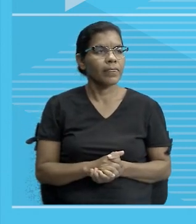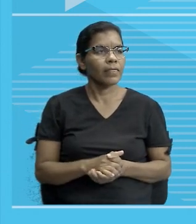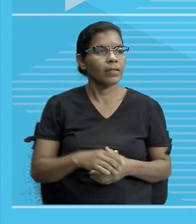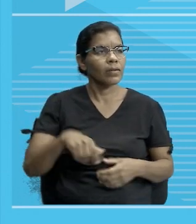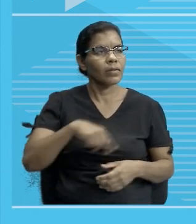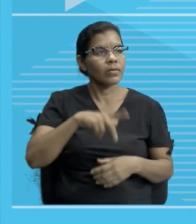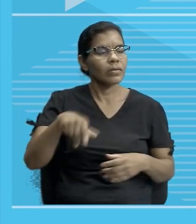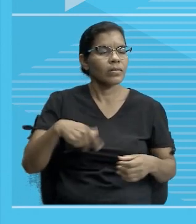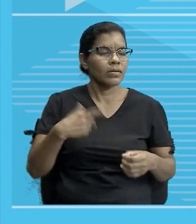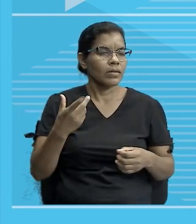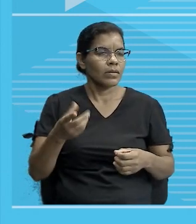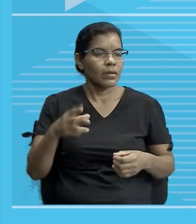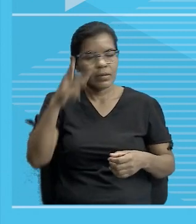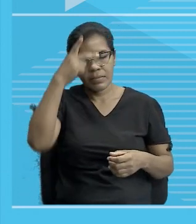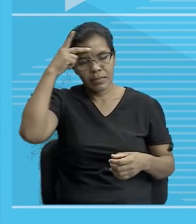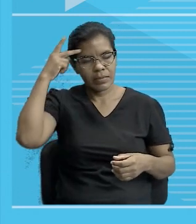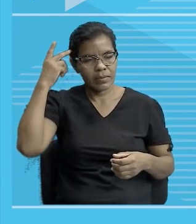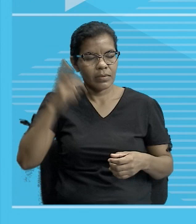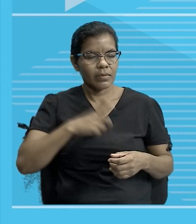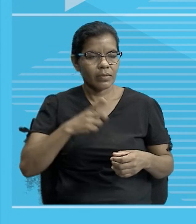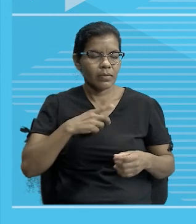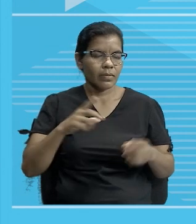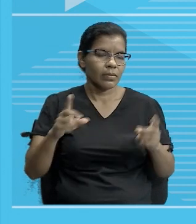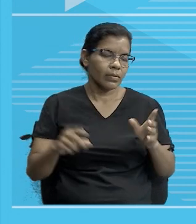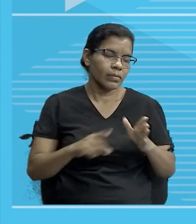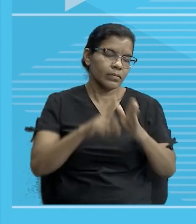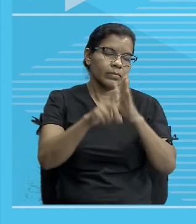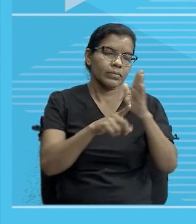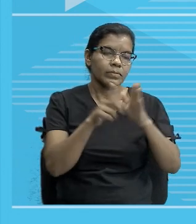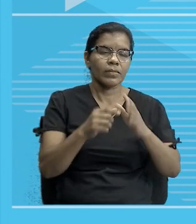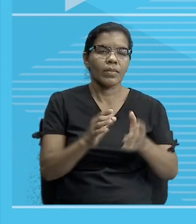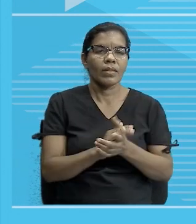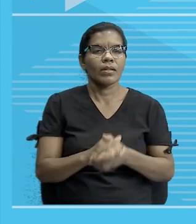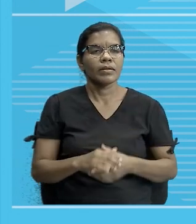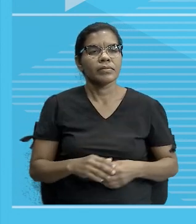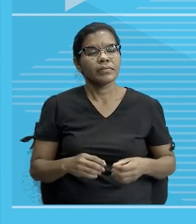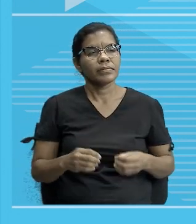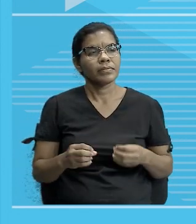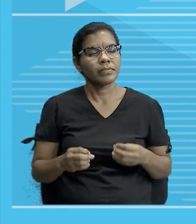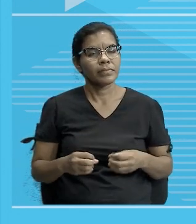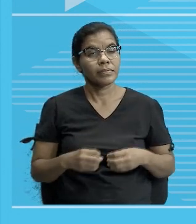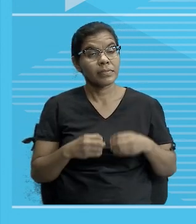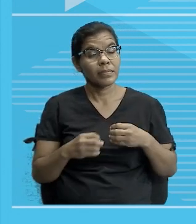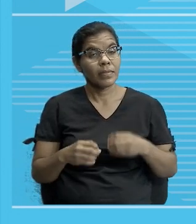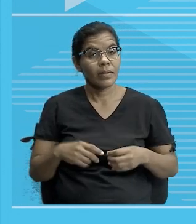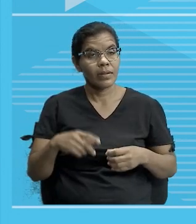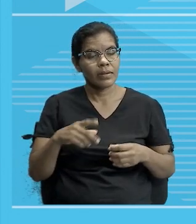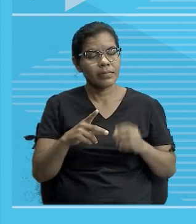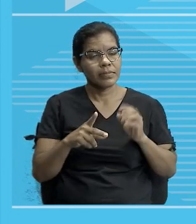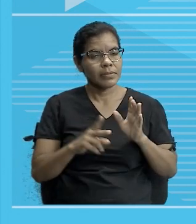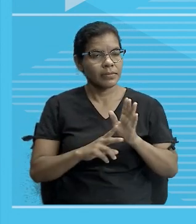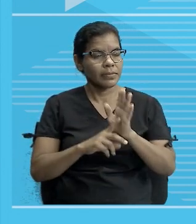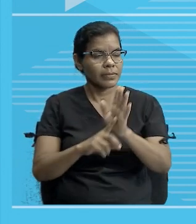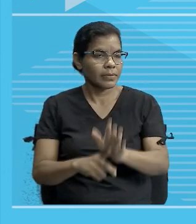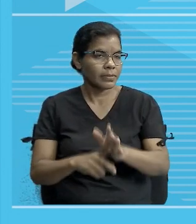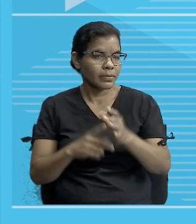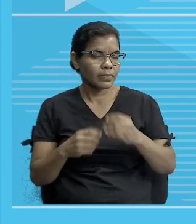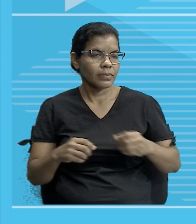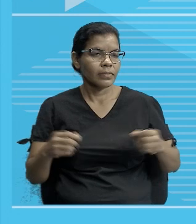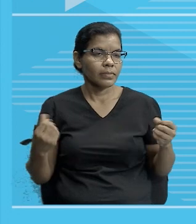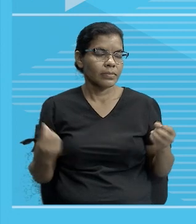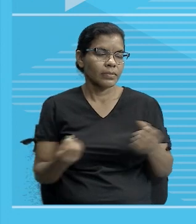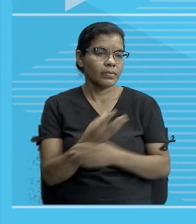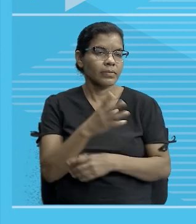Todos os cidadãos têm o direito de concorrer pessoalmente ou pelos seus representantes na formação da lei. A lei tem que